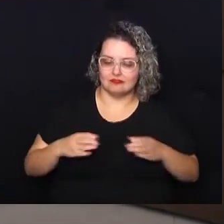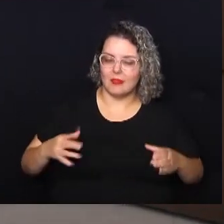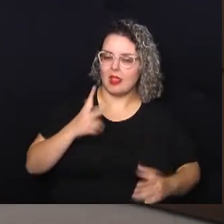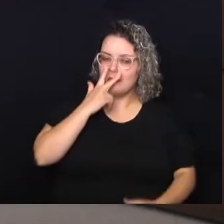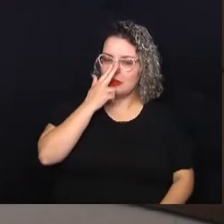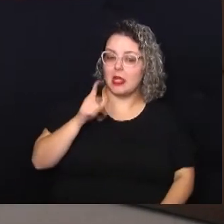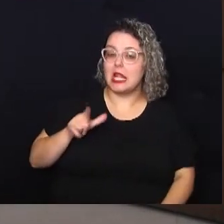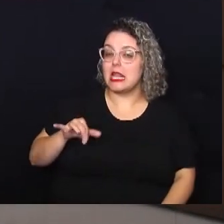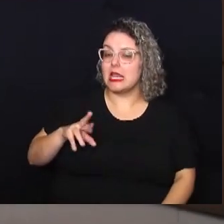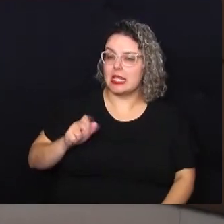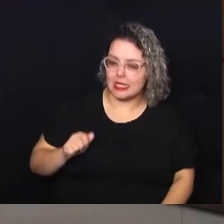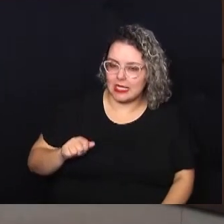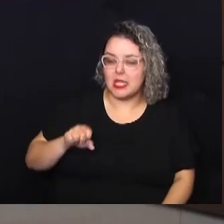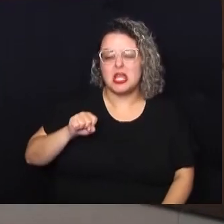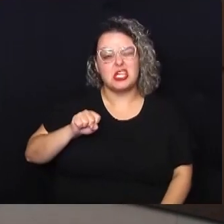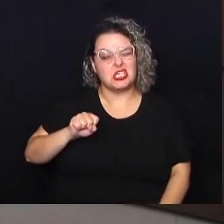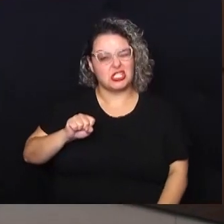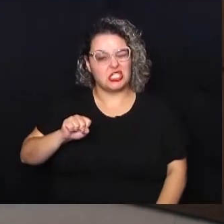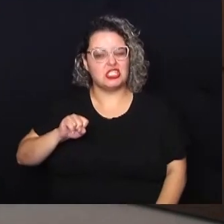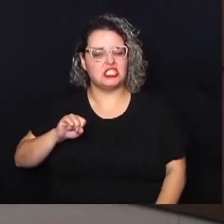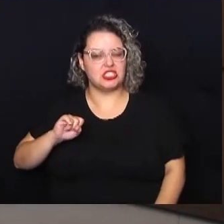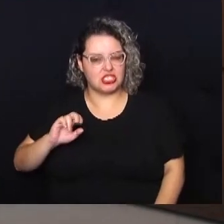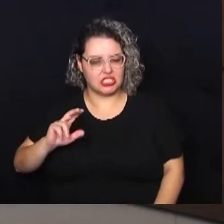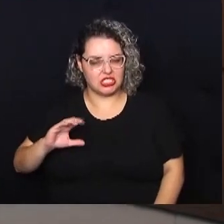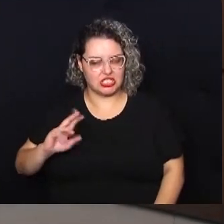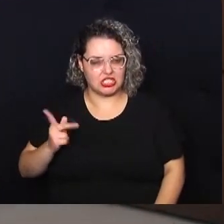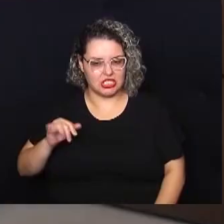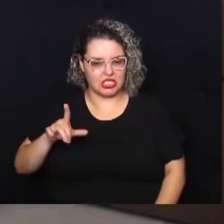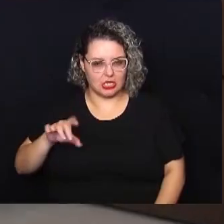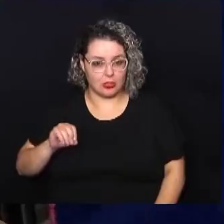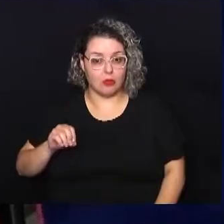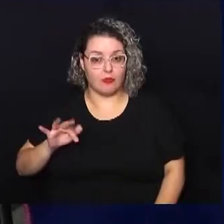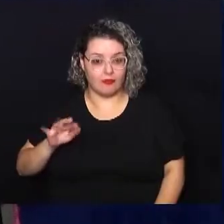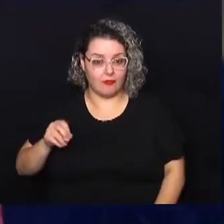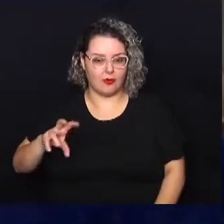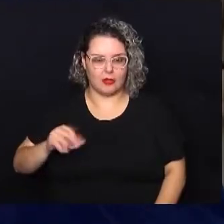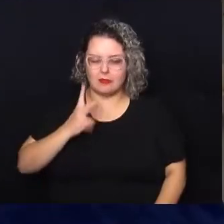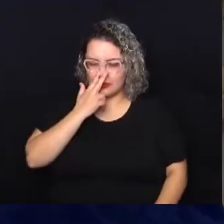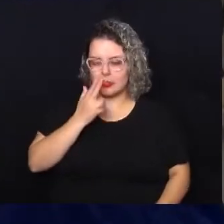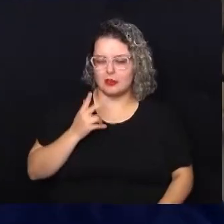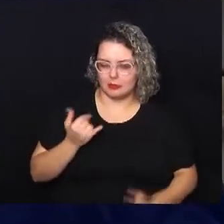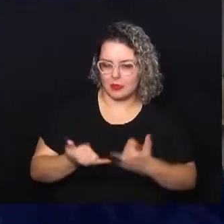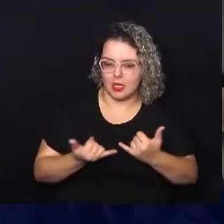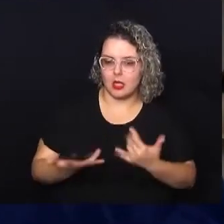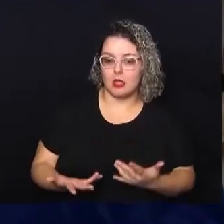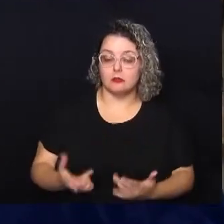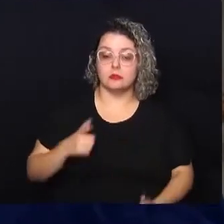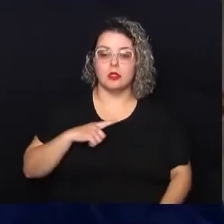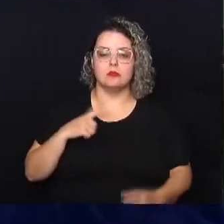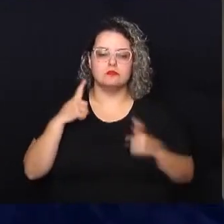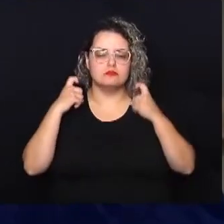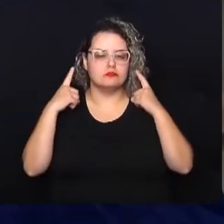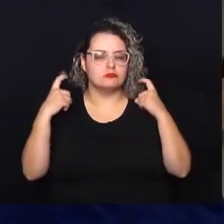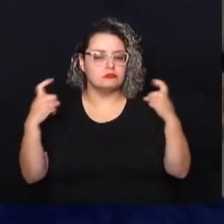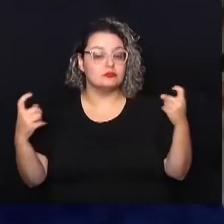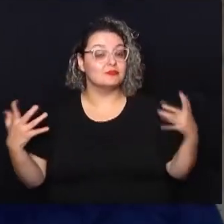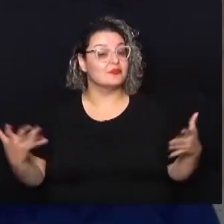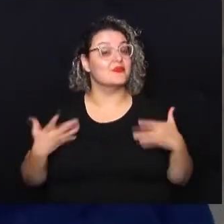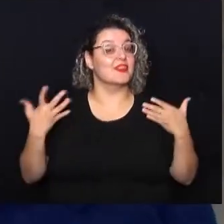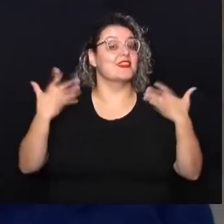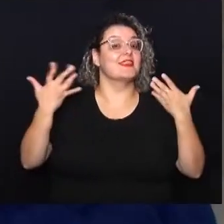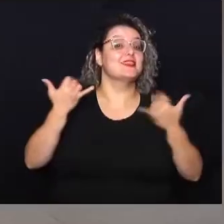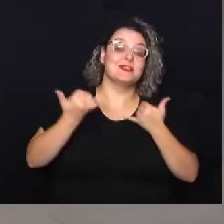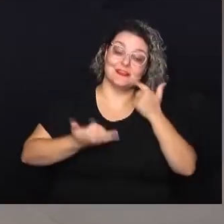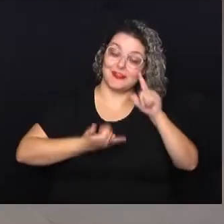parecido com o do xilofone, normalmente encontrado como brinquedo. O instrumento possui uma sonoridade alegre e